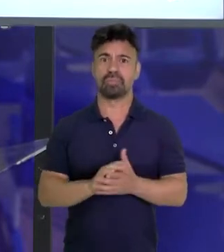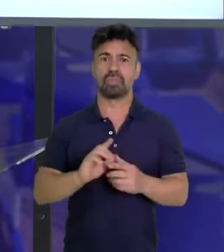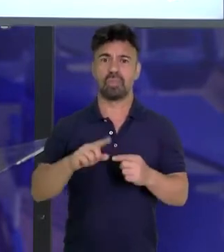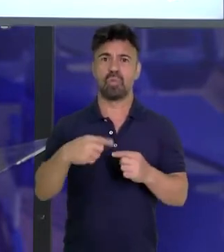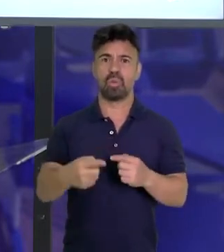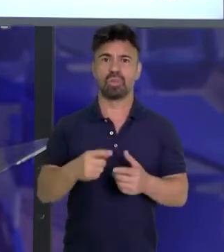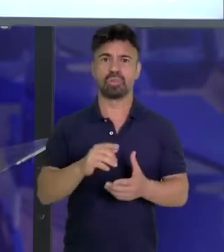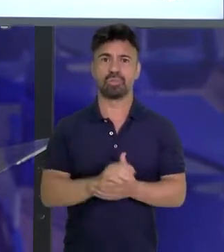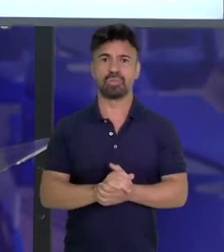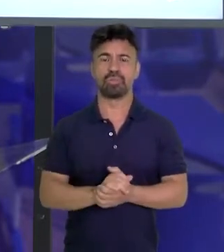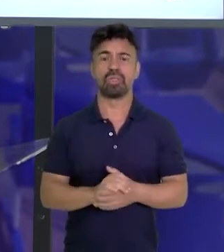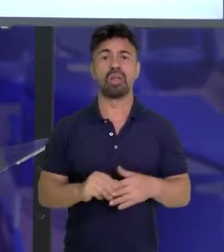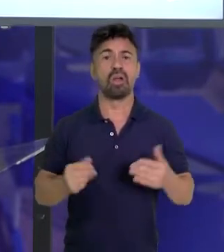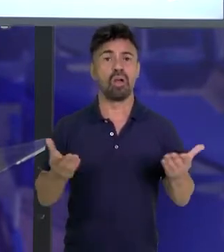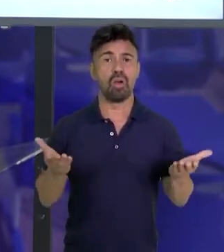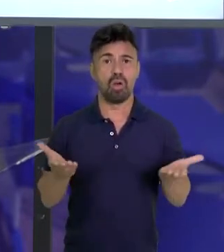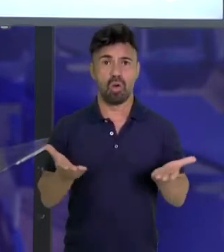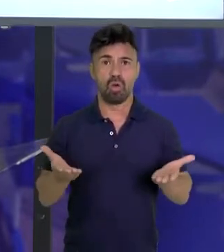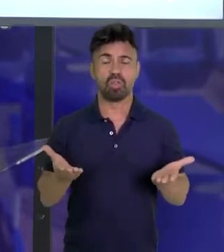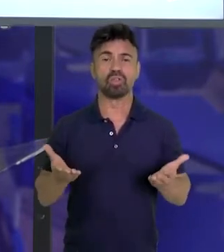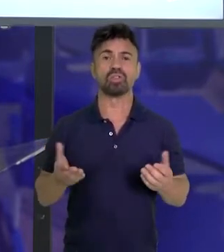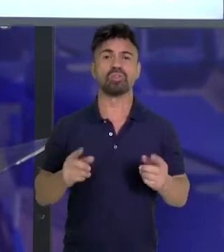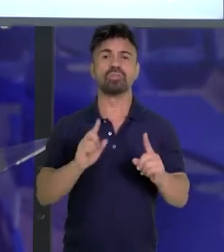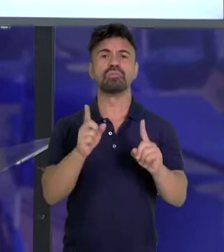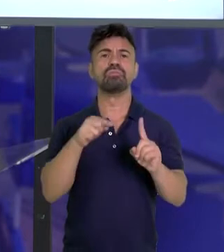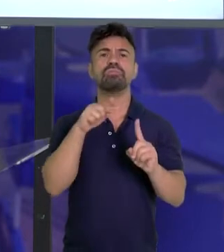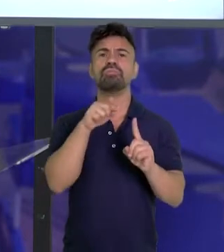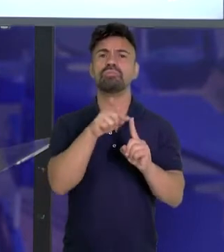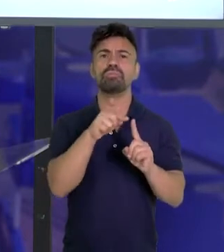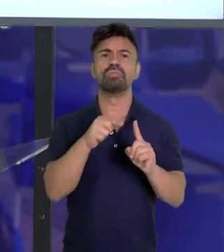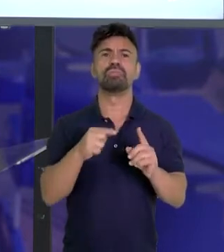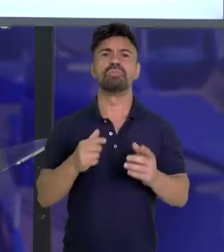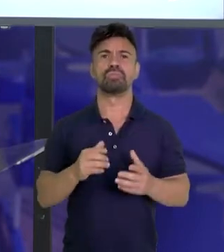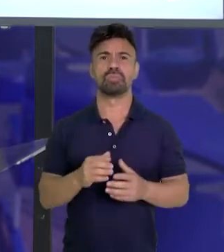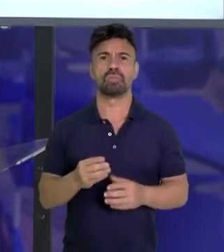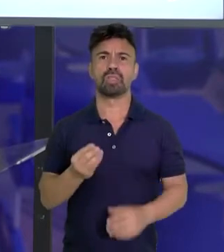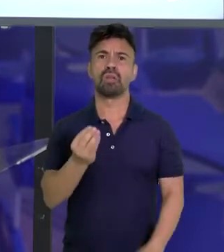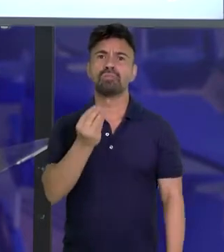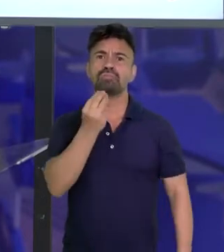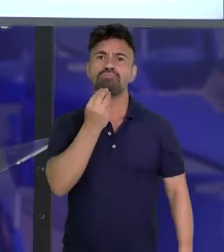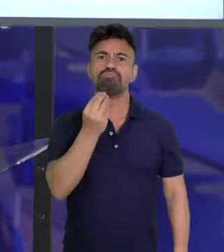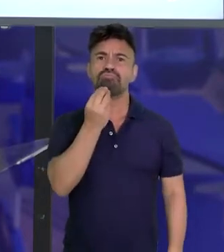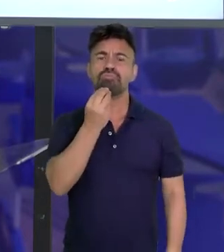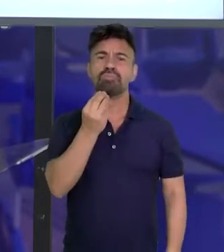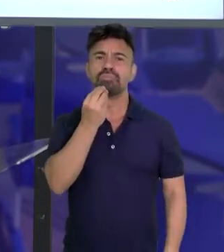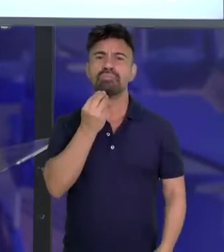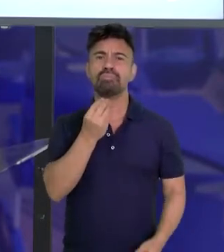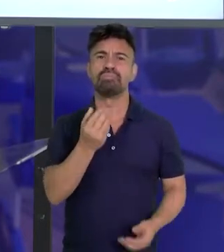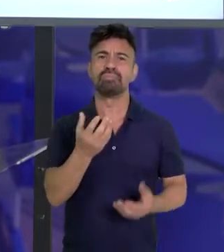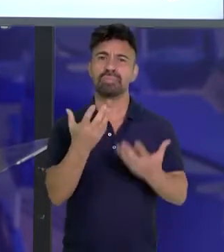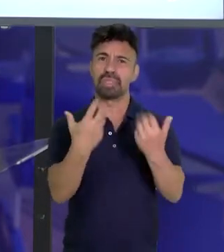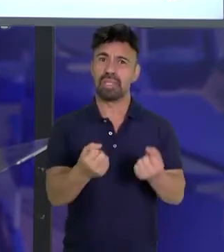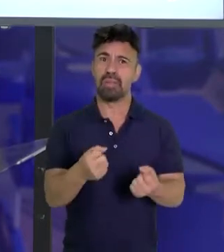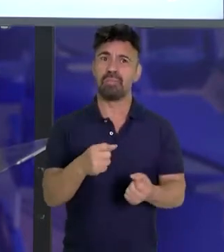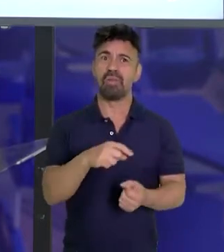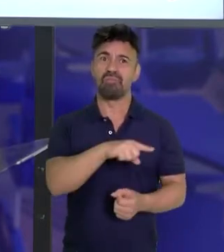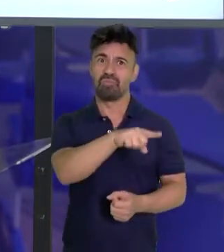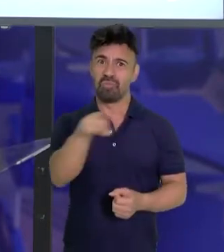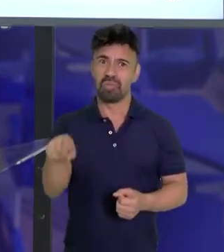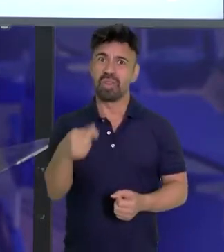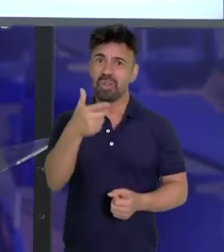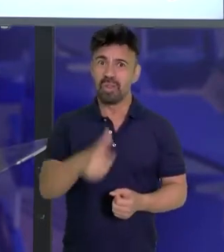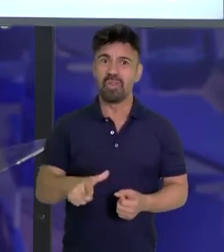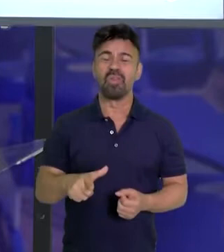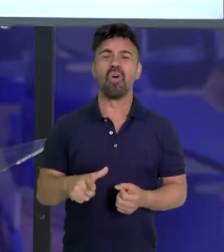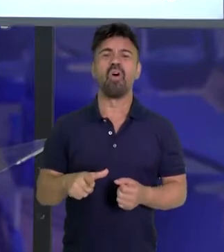próximo momento. Hoje, o nosso objetivo, nessa nossa oportunidade de receber vocês novamente, é falar um